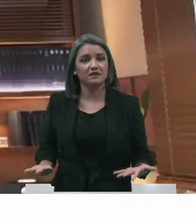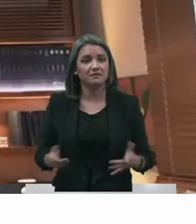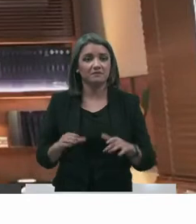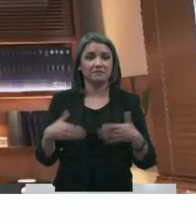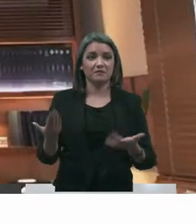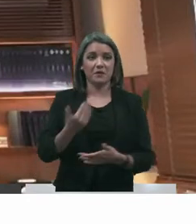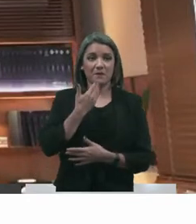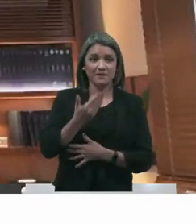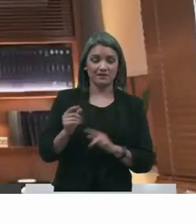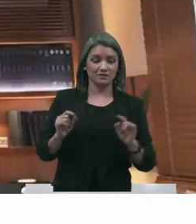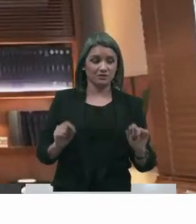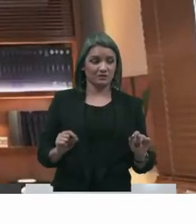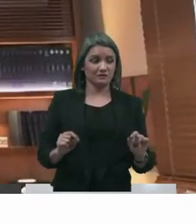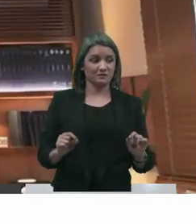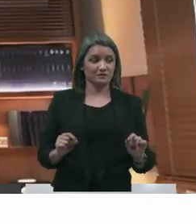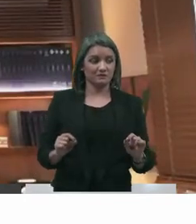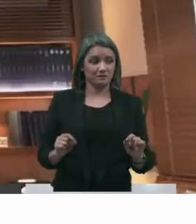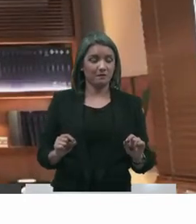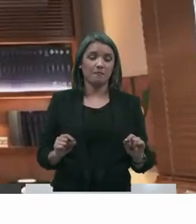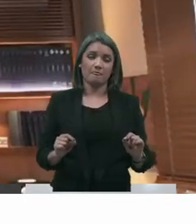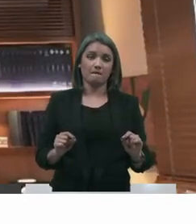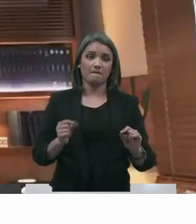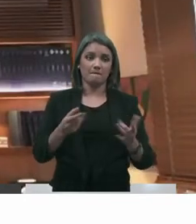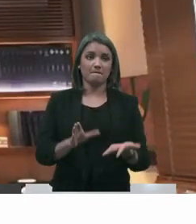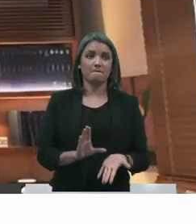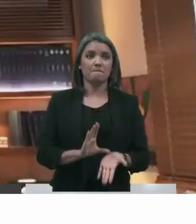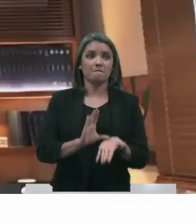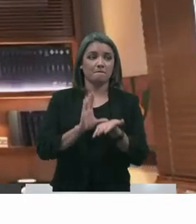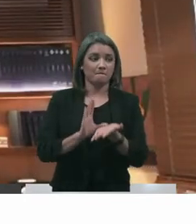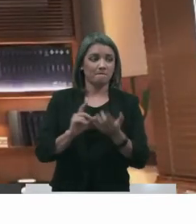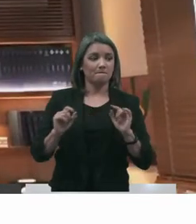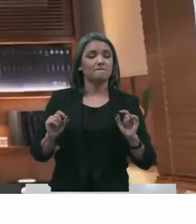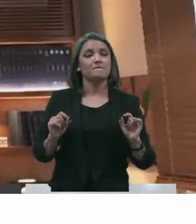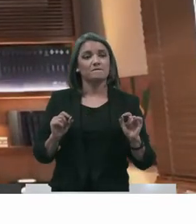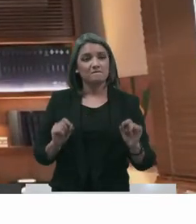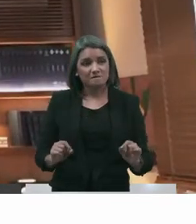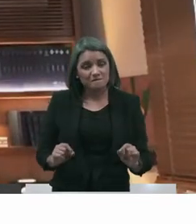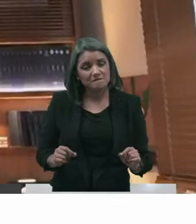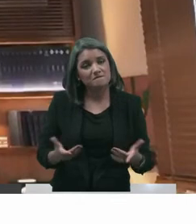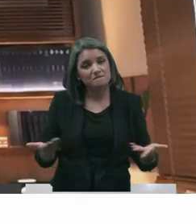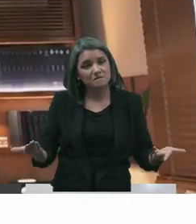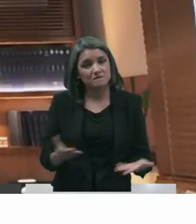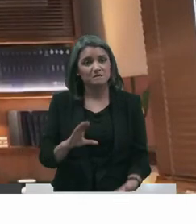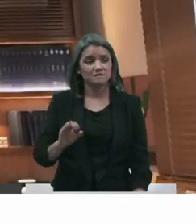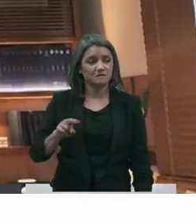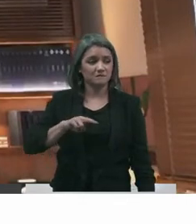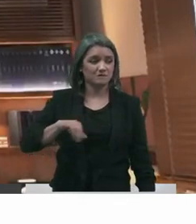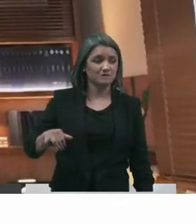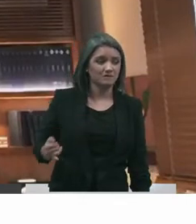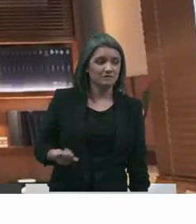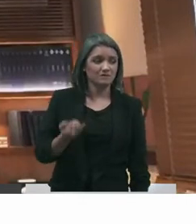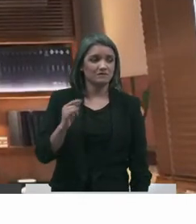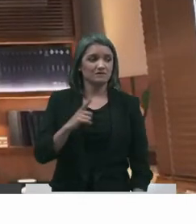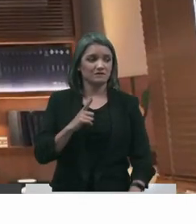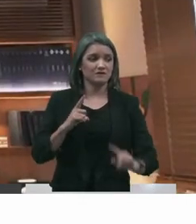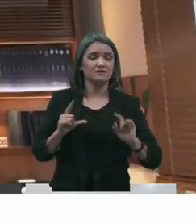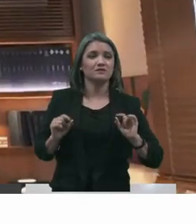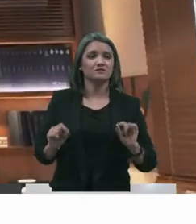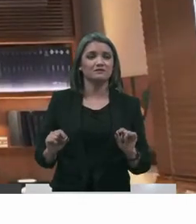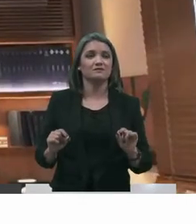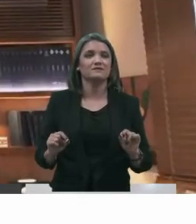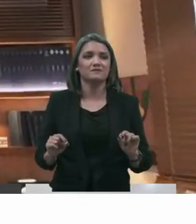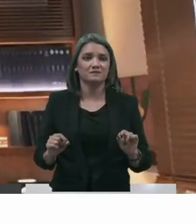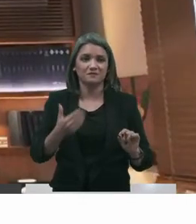peço aos eminentes conselheiros, ministros que integram esse Conselho Nacional de Justiça, é que esse pedido